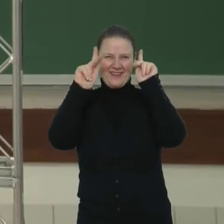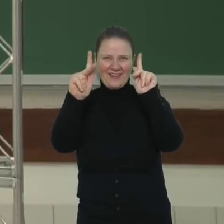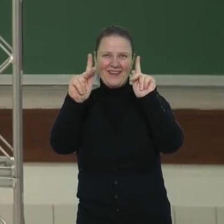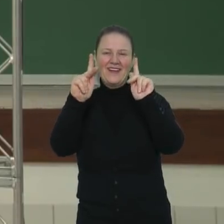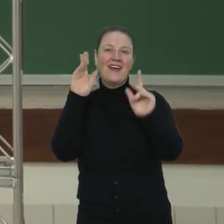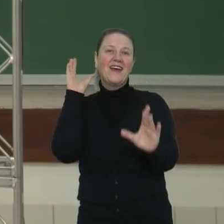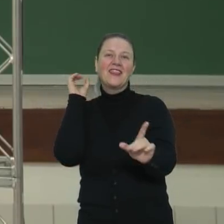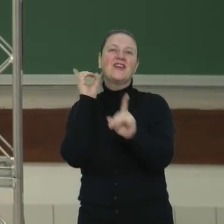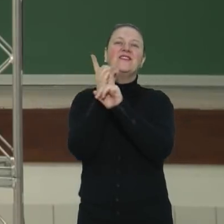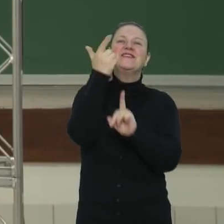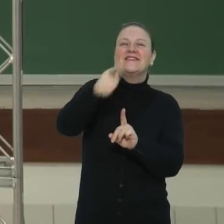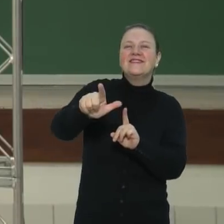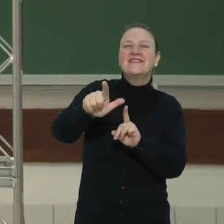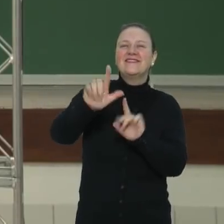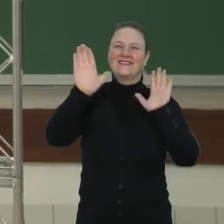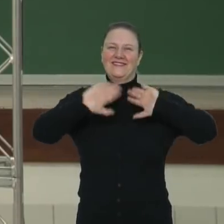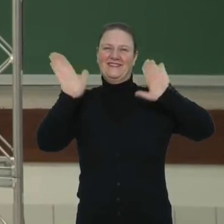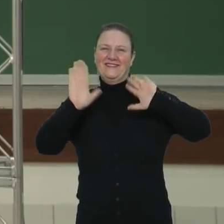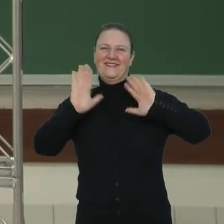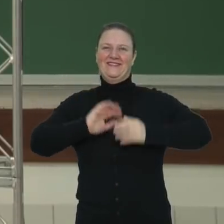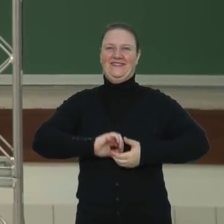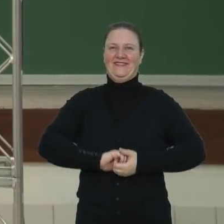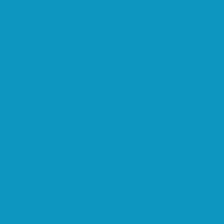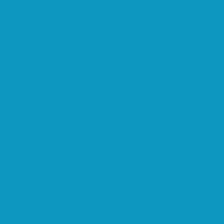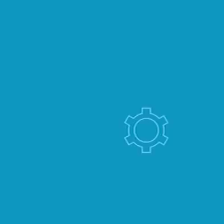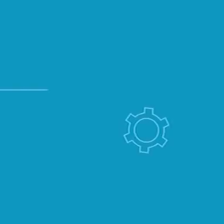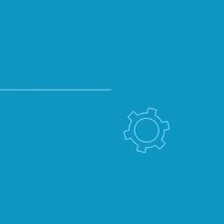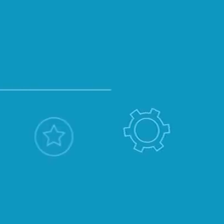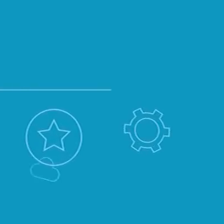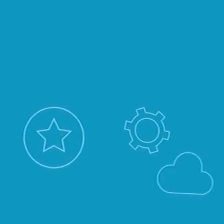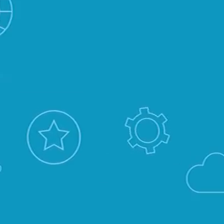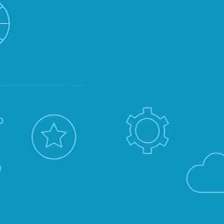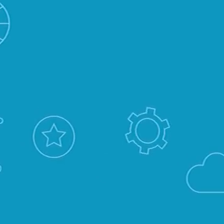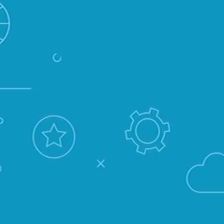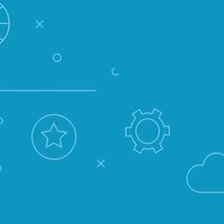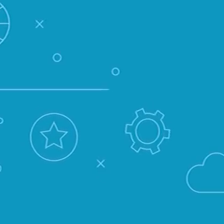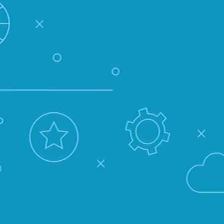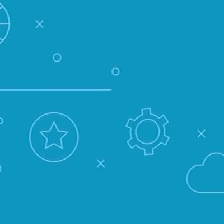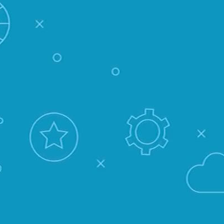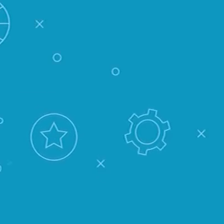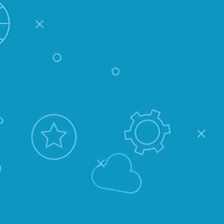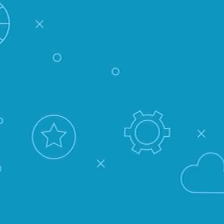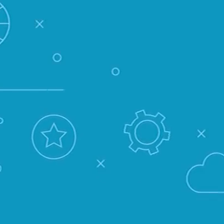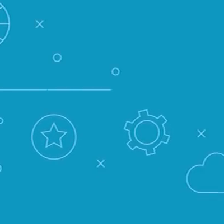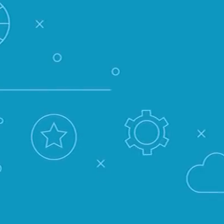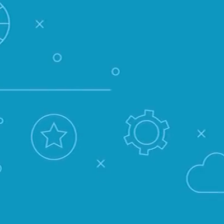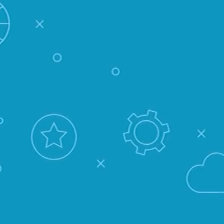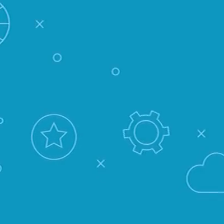próxima e fiquem bem!